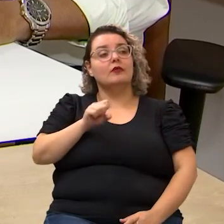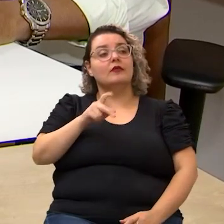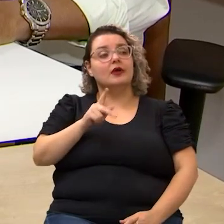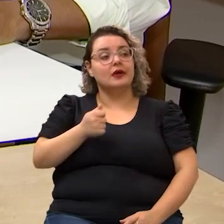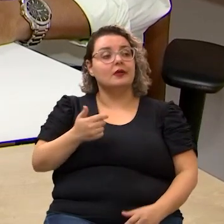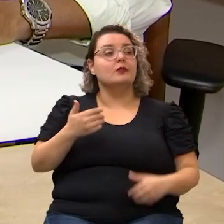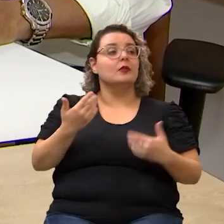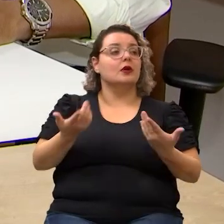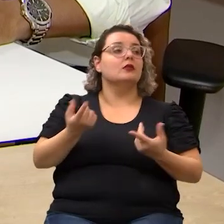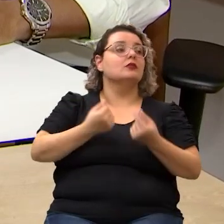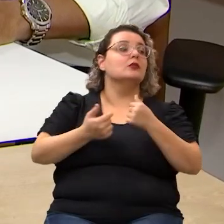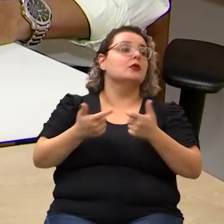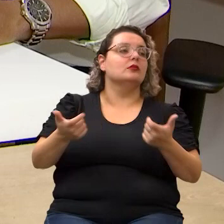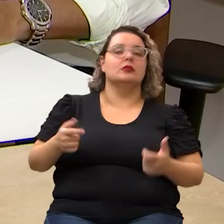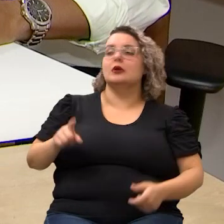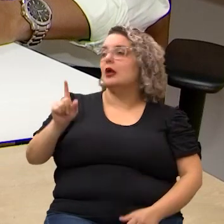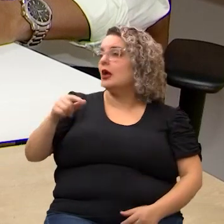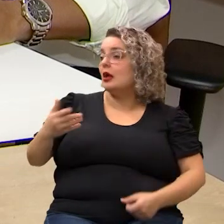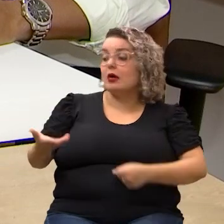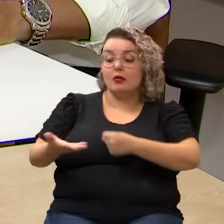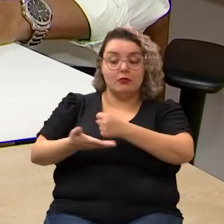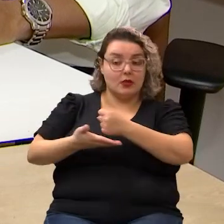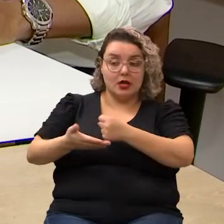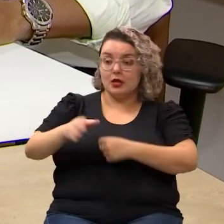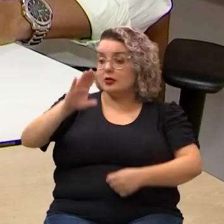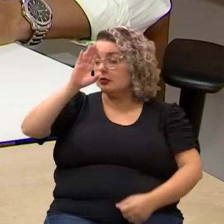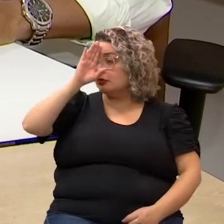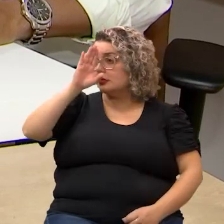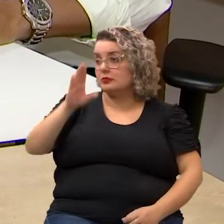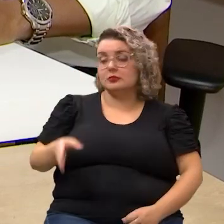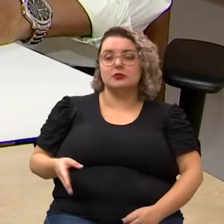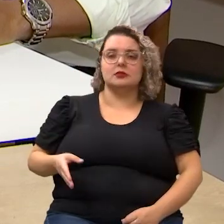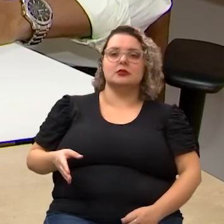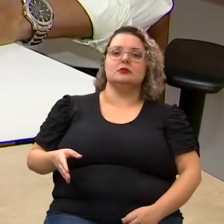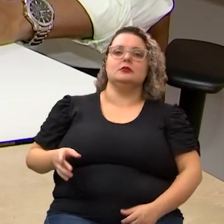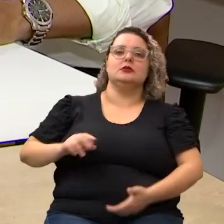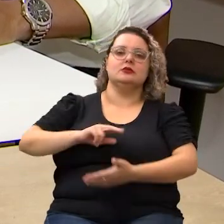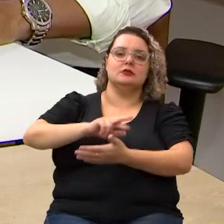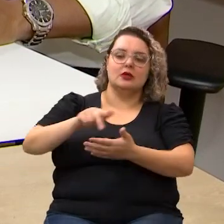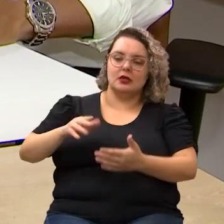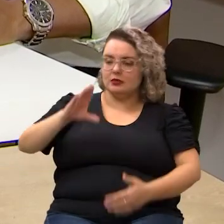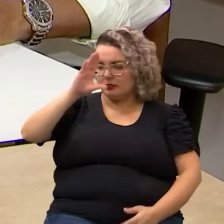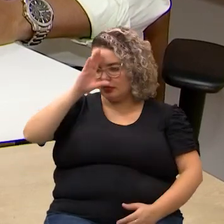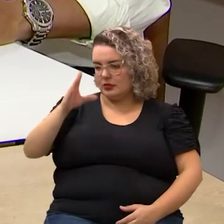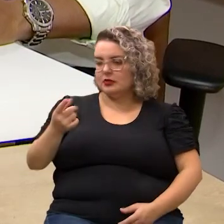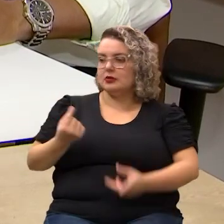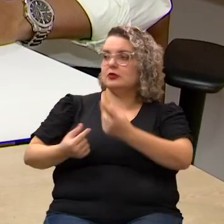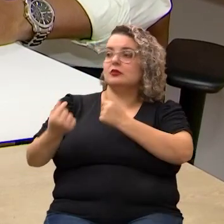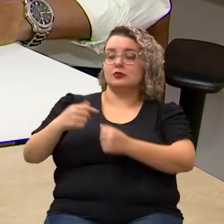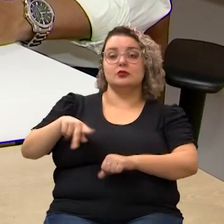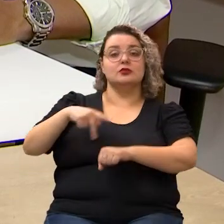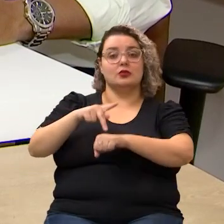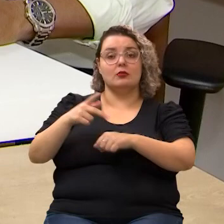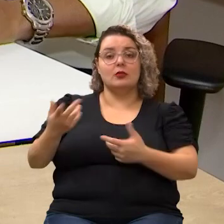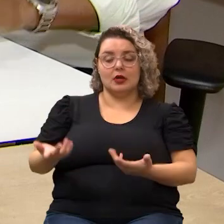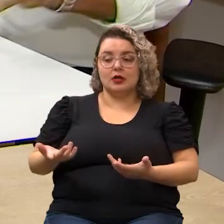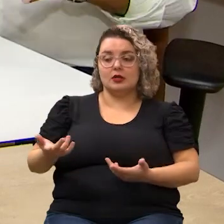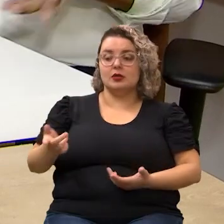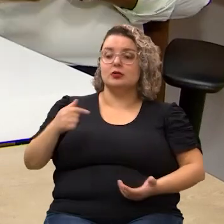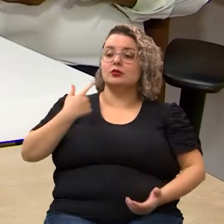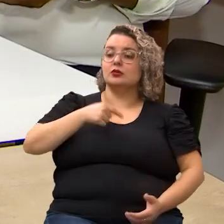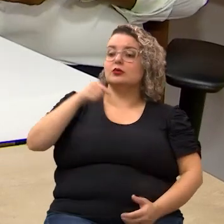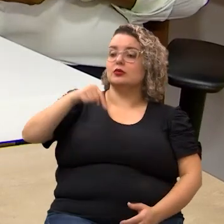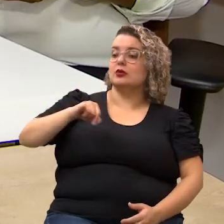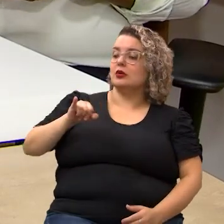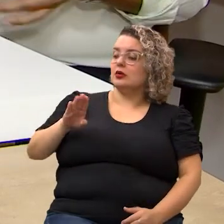forma geral? Ele é fundamental, é um dos principais indicadores de performance econômica de um país. No